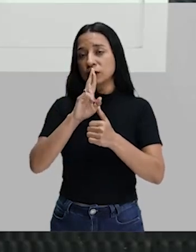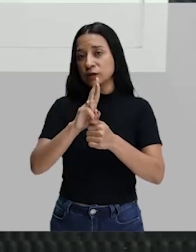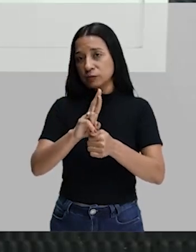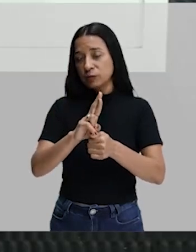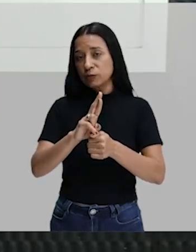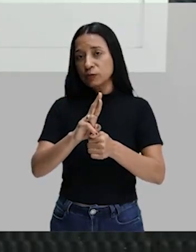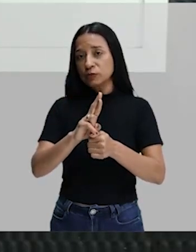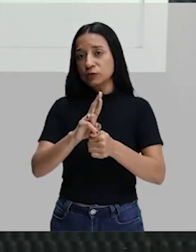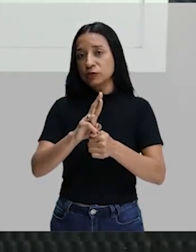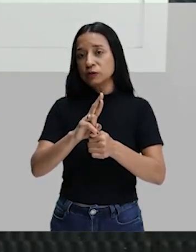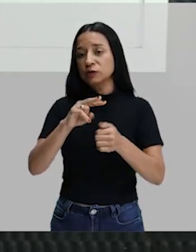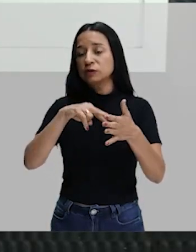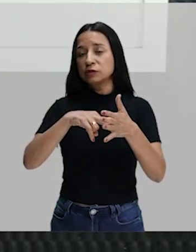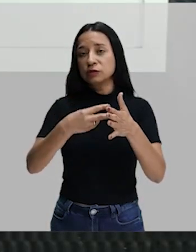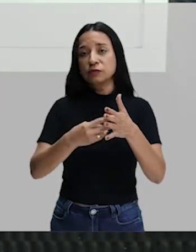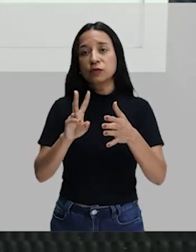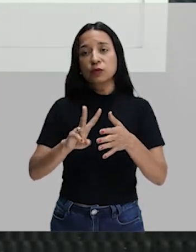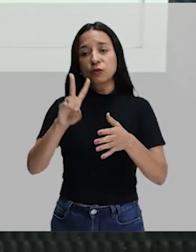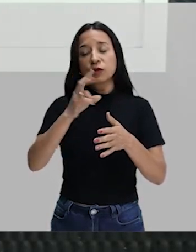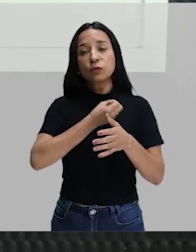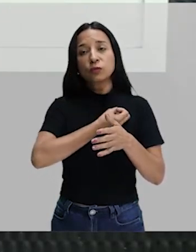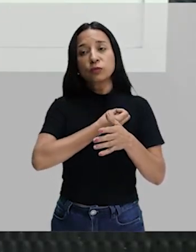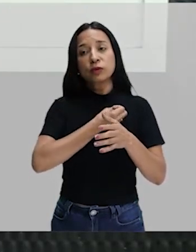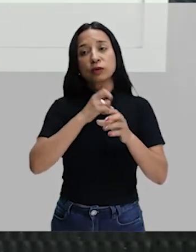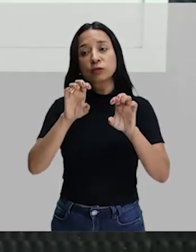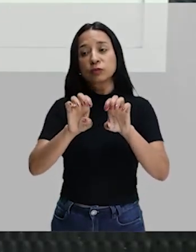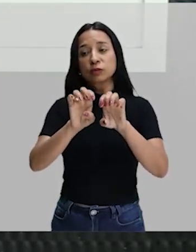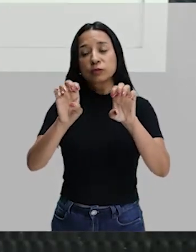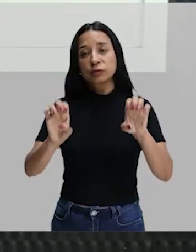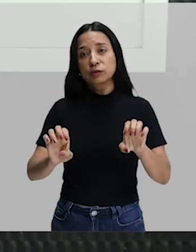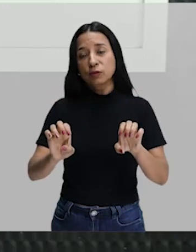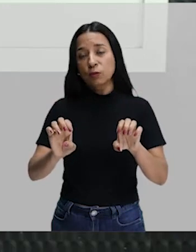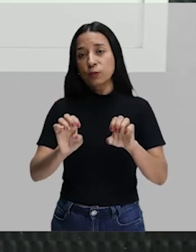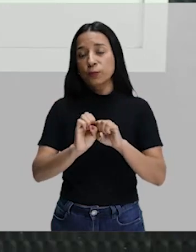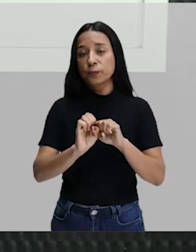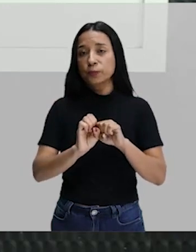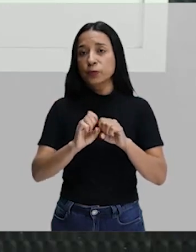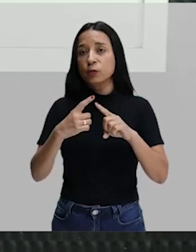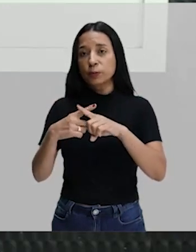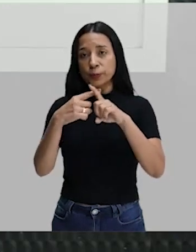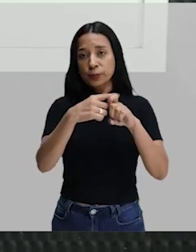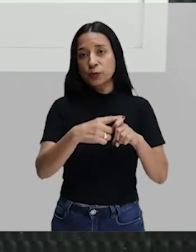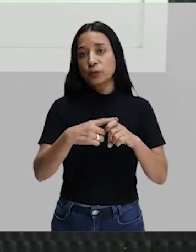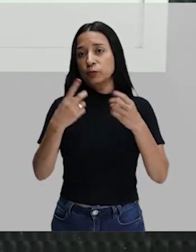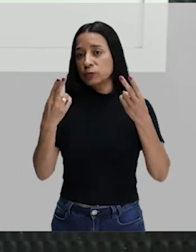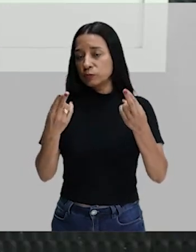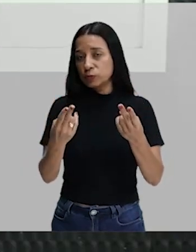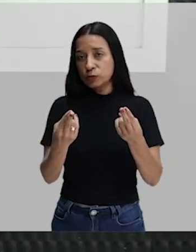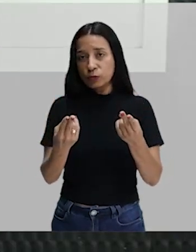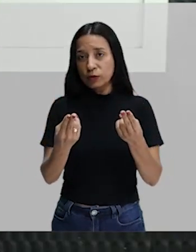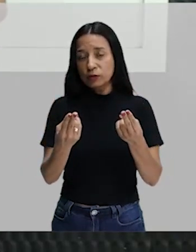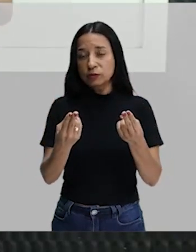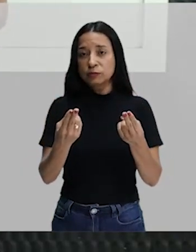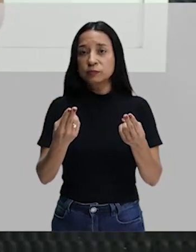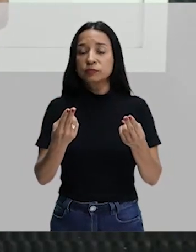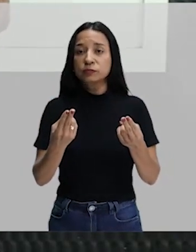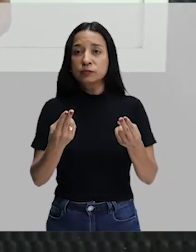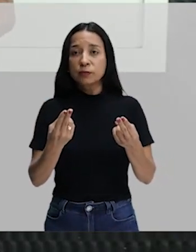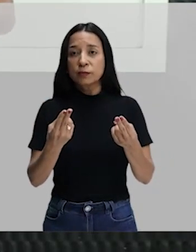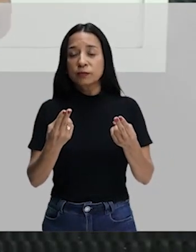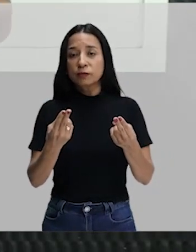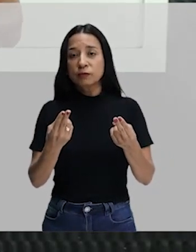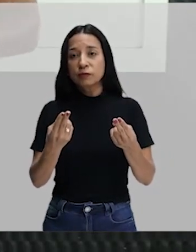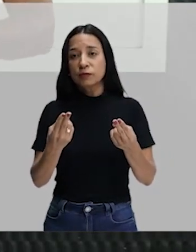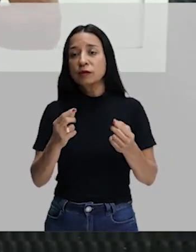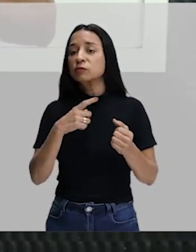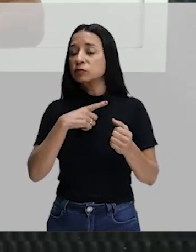valor numérico da expressão. Tá? Então, os polinômios, para que eles sejam idênticos, para que eles sejam iguais,